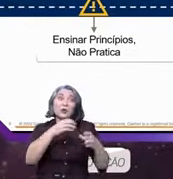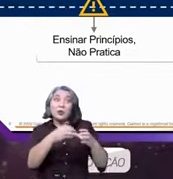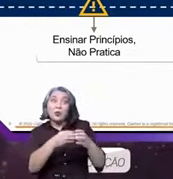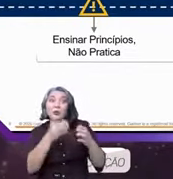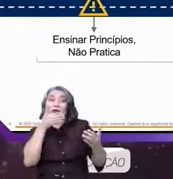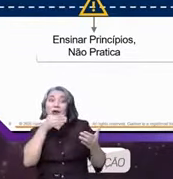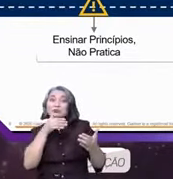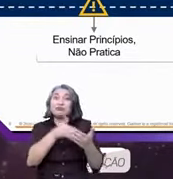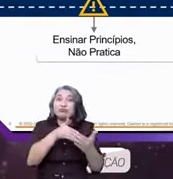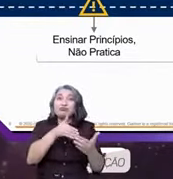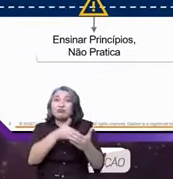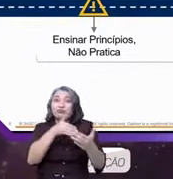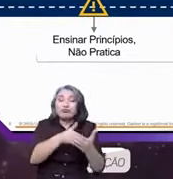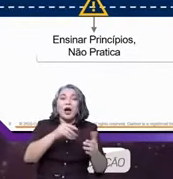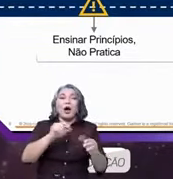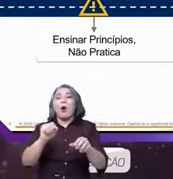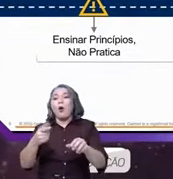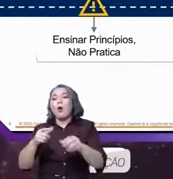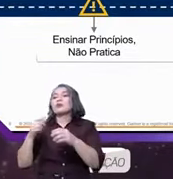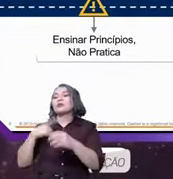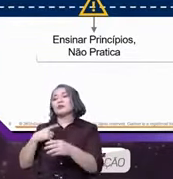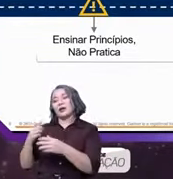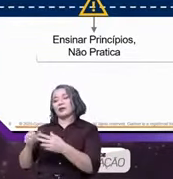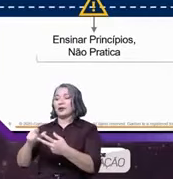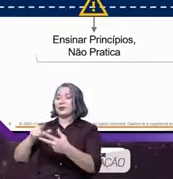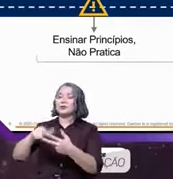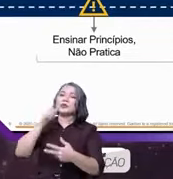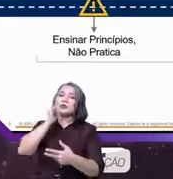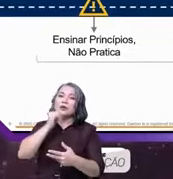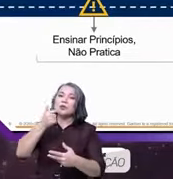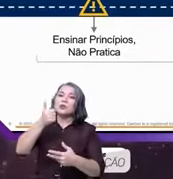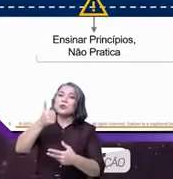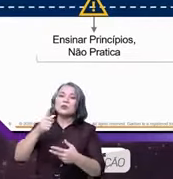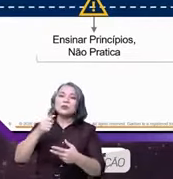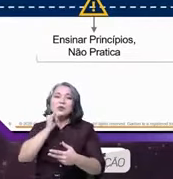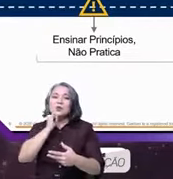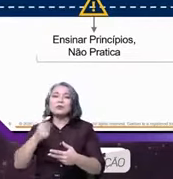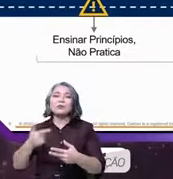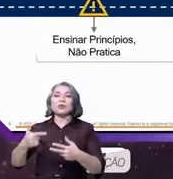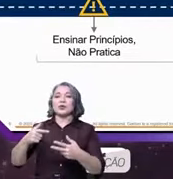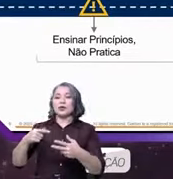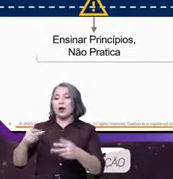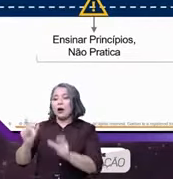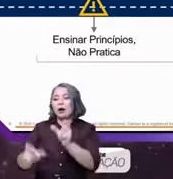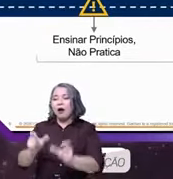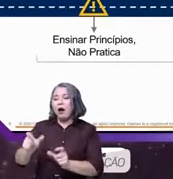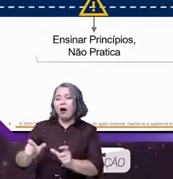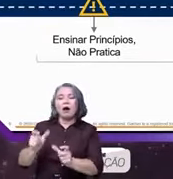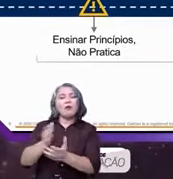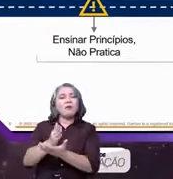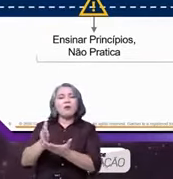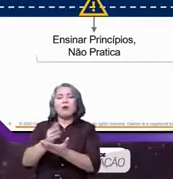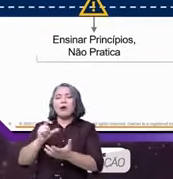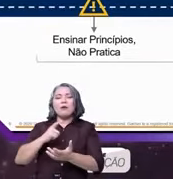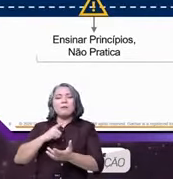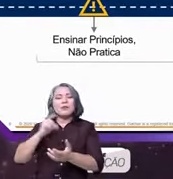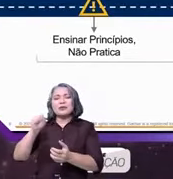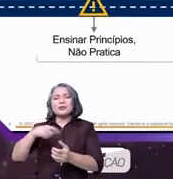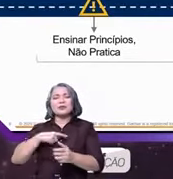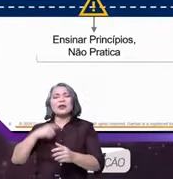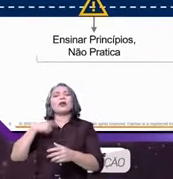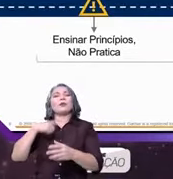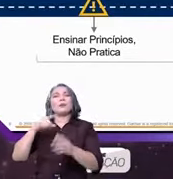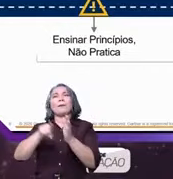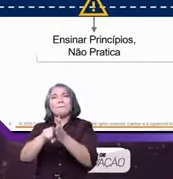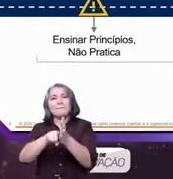um modelo 1, um modo 1 e modo 2. Algumas pessoas vão embarcar. Existe um dado fundamental